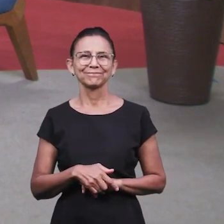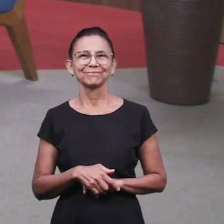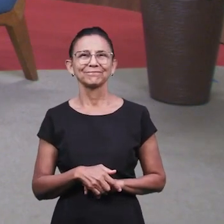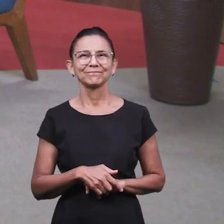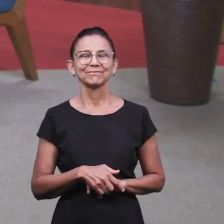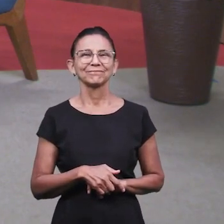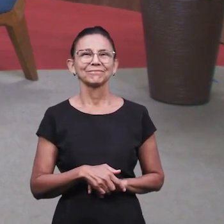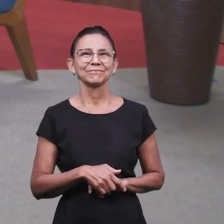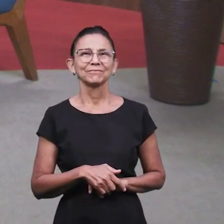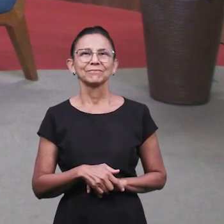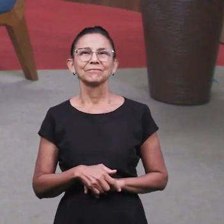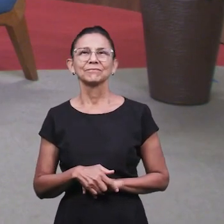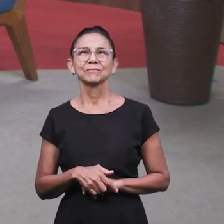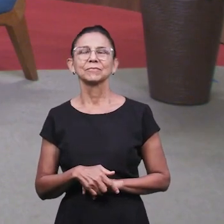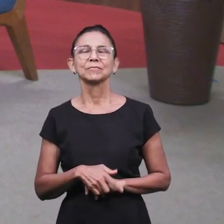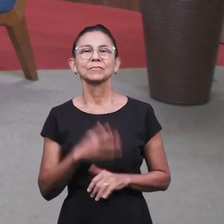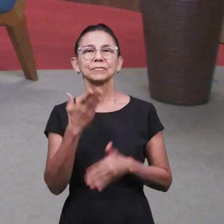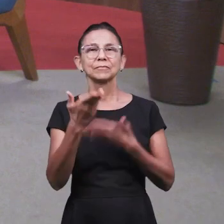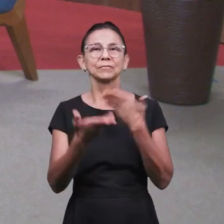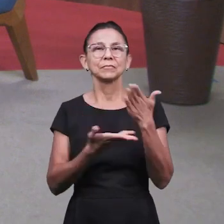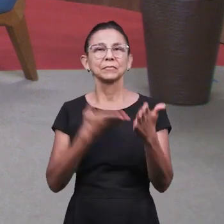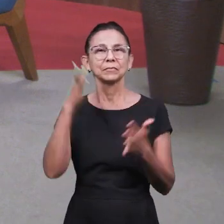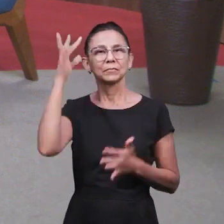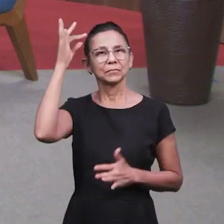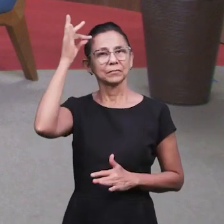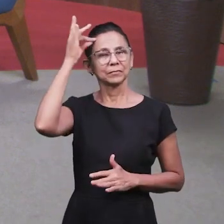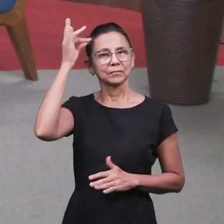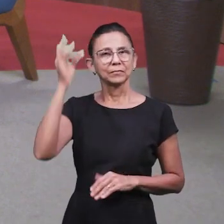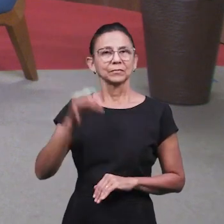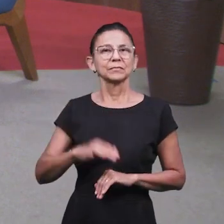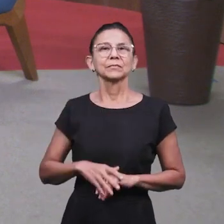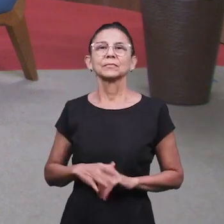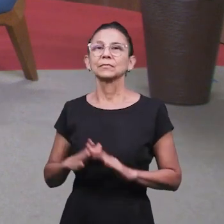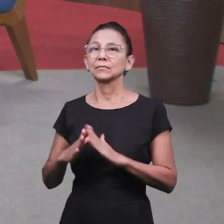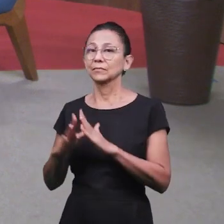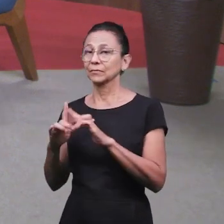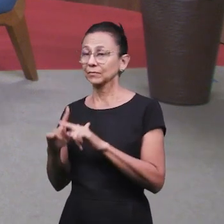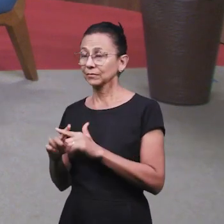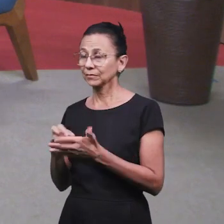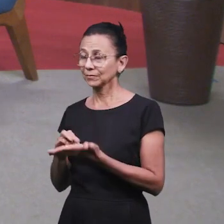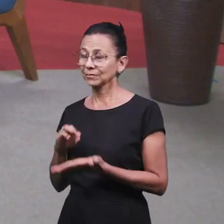se beneficiar. É o projeto de assistência espiritual da Igreja Cristã Maranata. Para